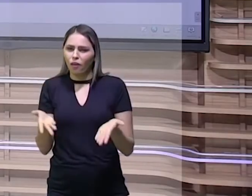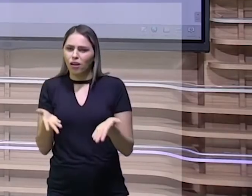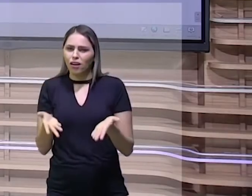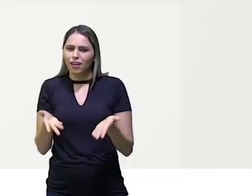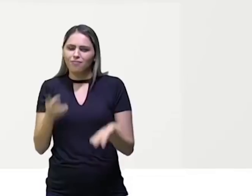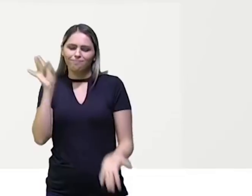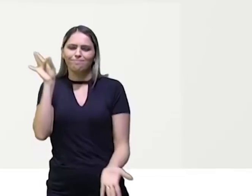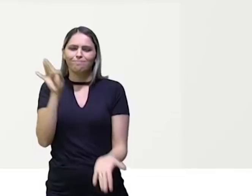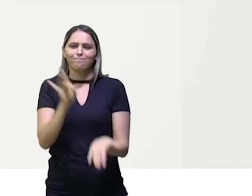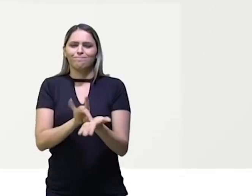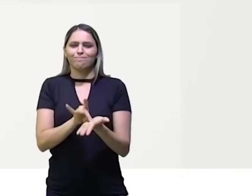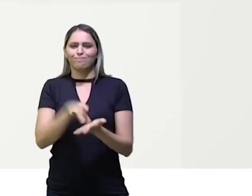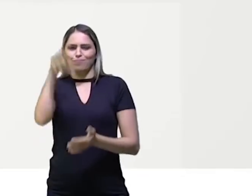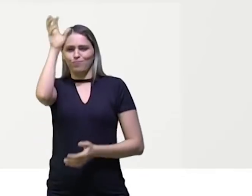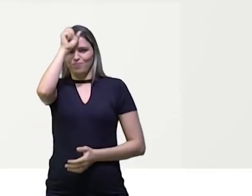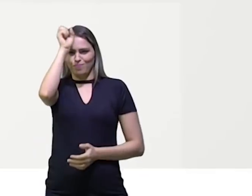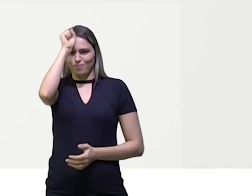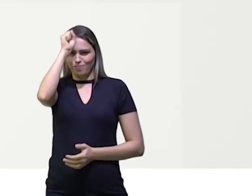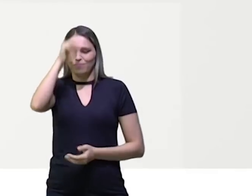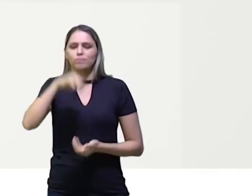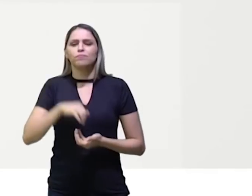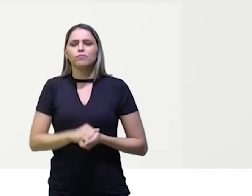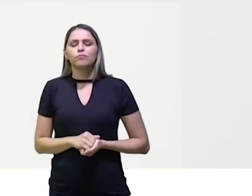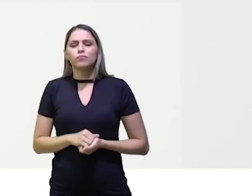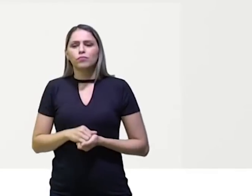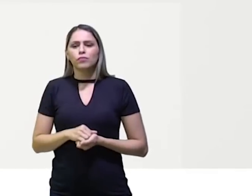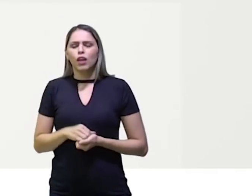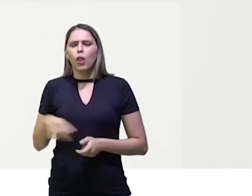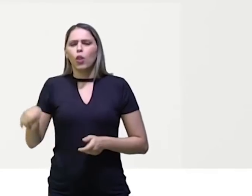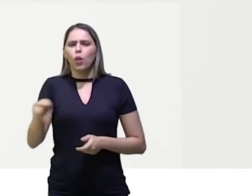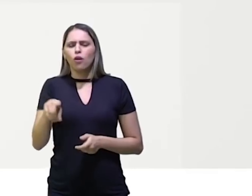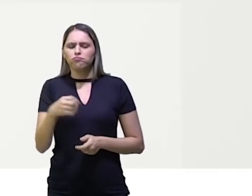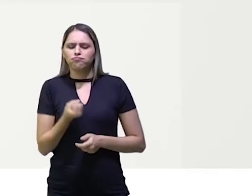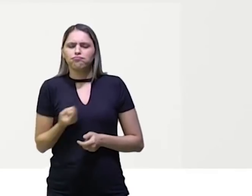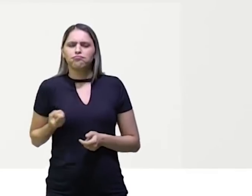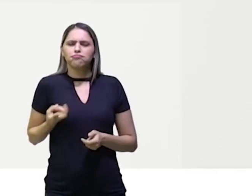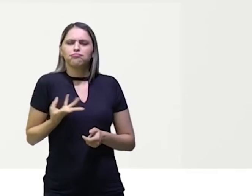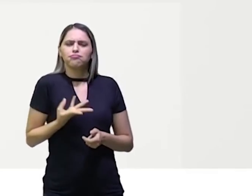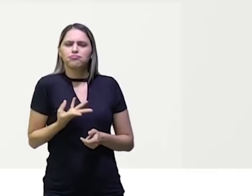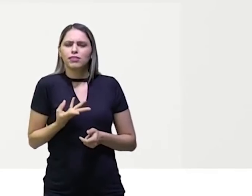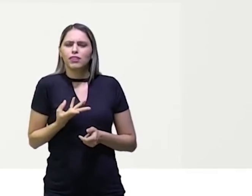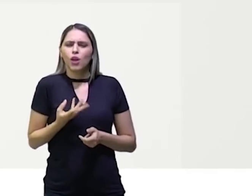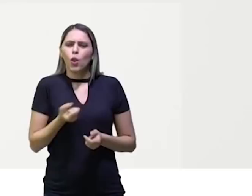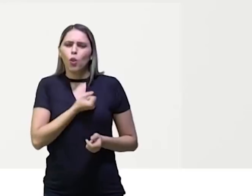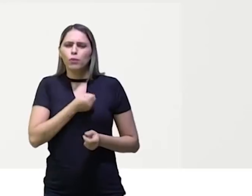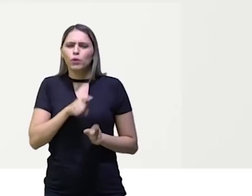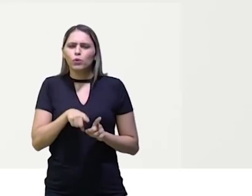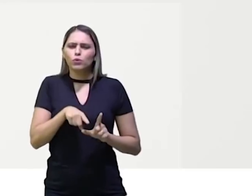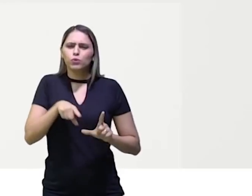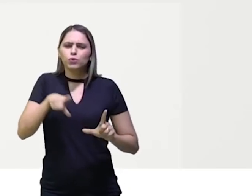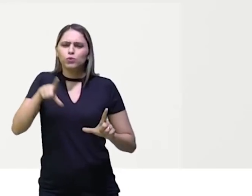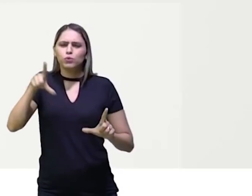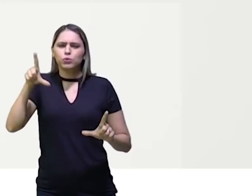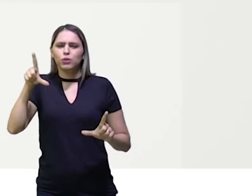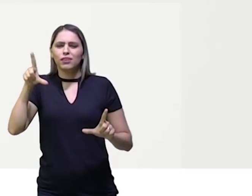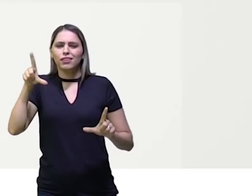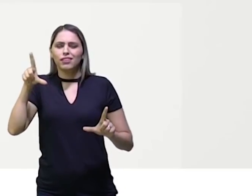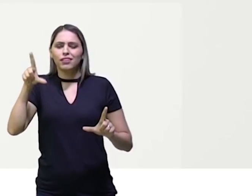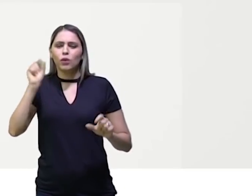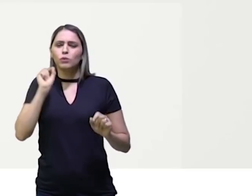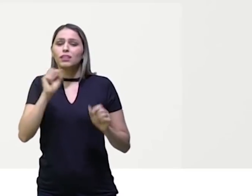Então, quando contamos as coisas que vão aumentando de quantidade, estamos contando em